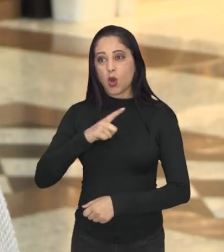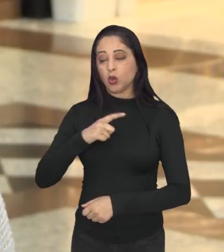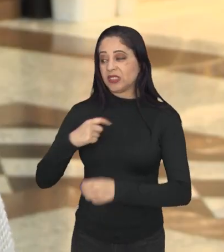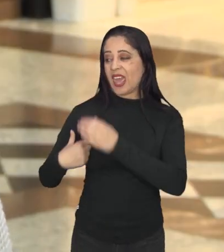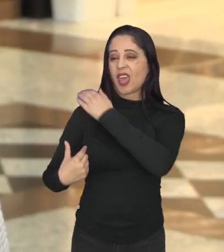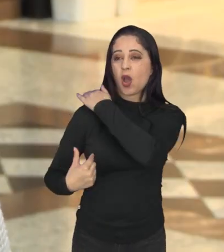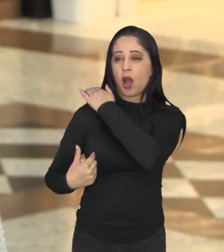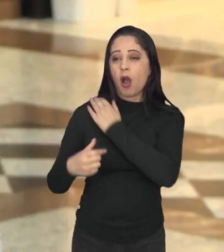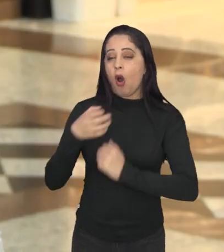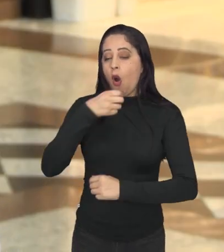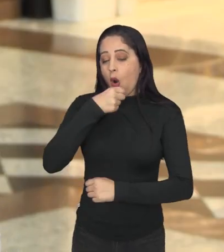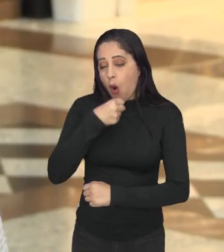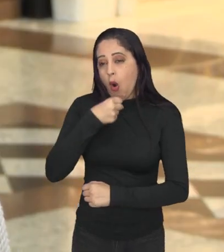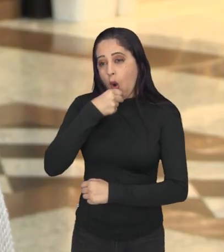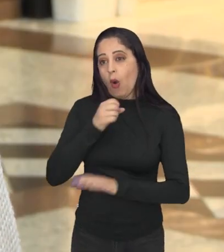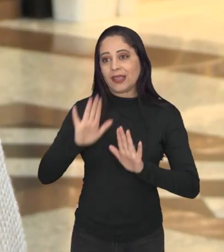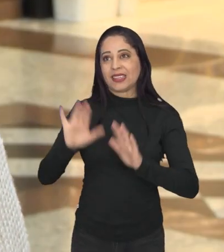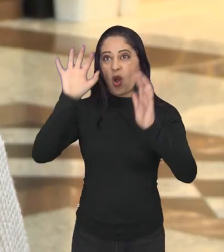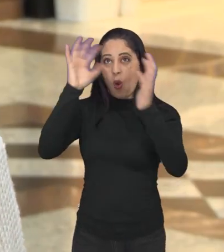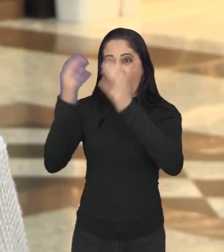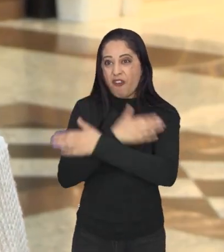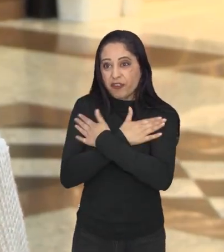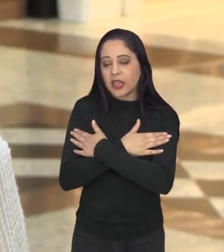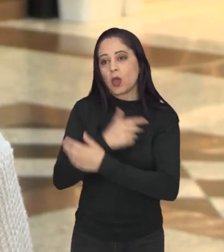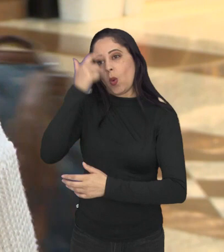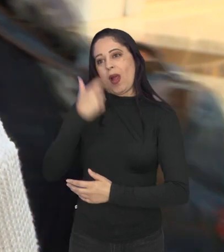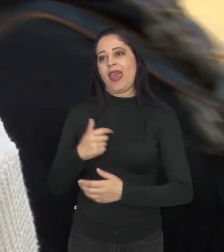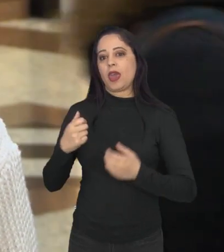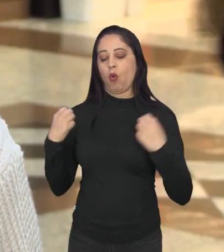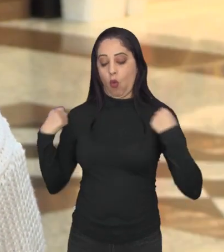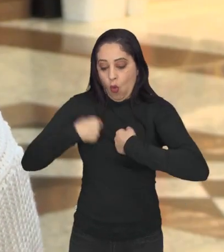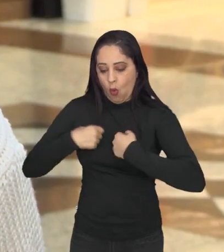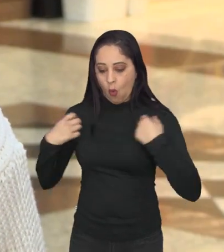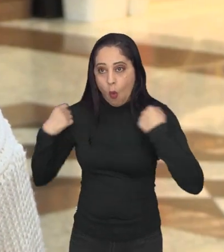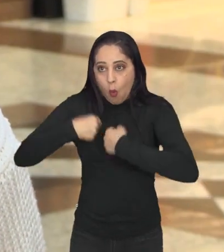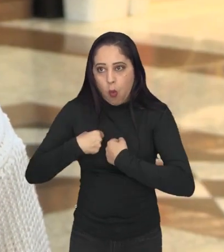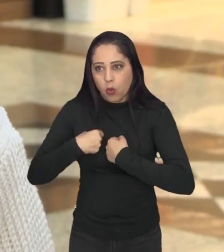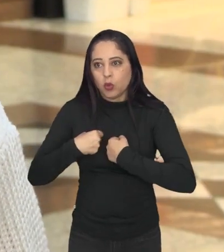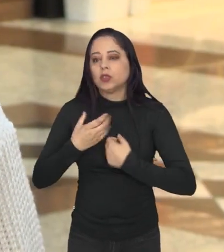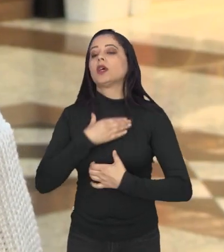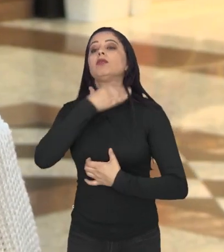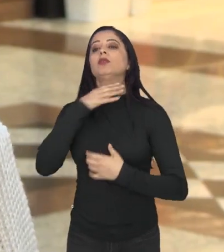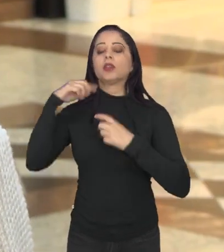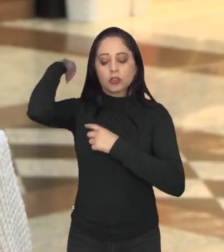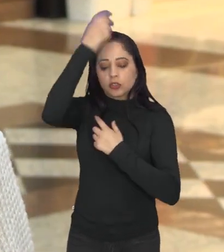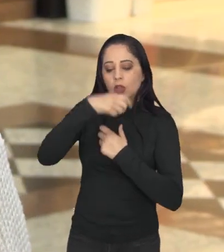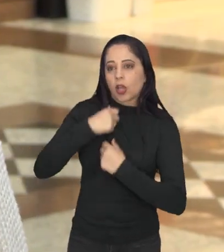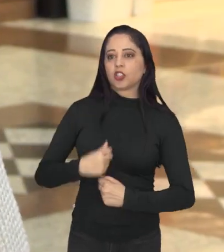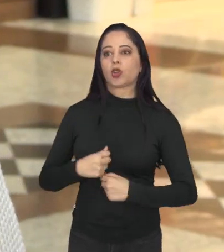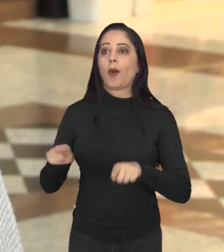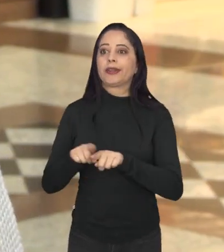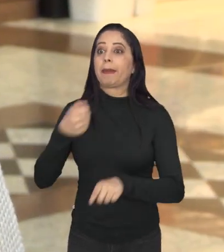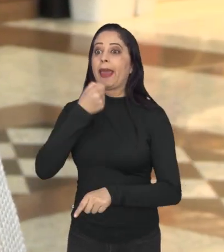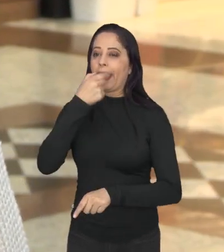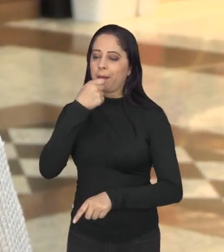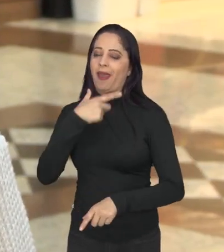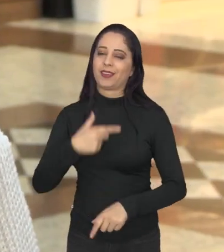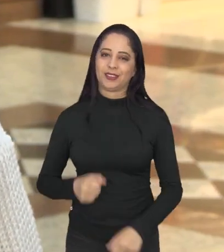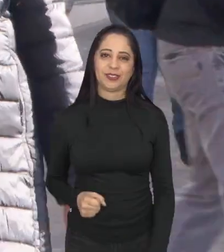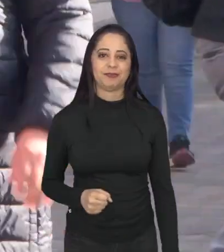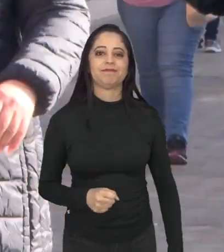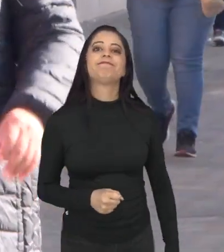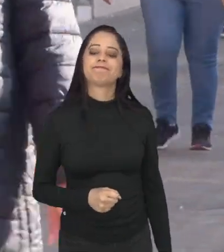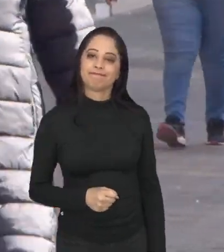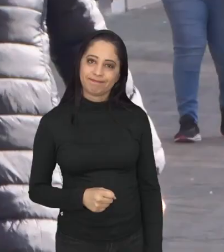que eu tenho muita bronquite nessa época eu tenho que me proteger melhor então já coloco mais blusa mais trabalho e medicamento né não tem jeito